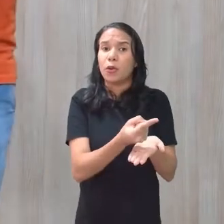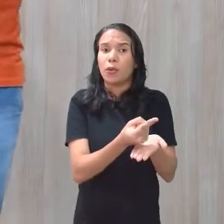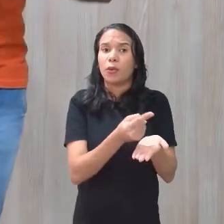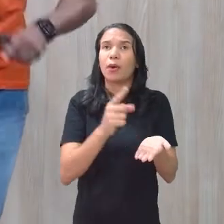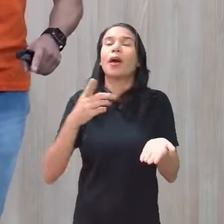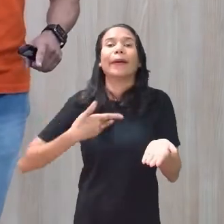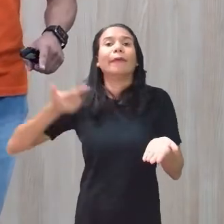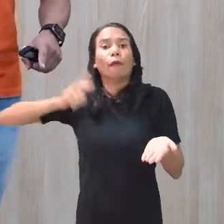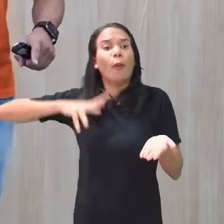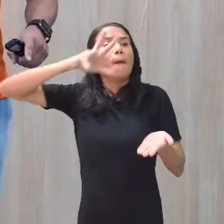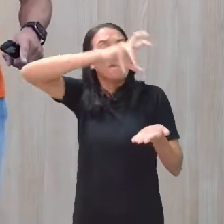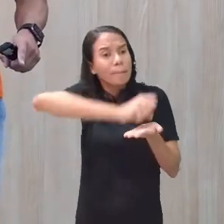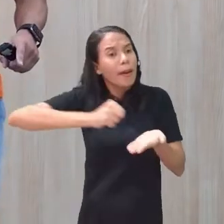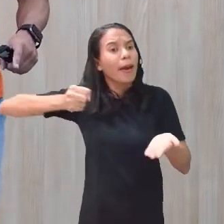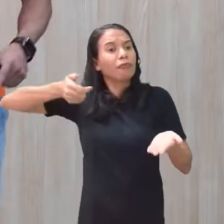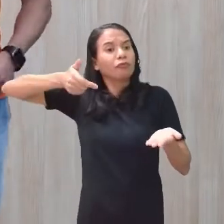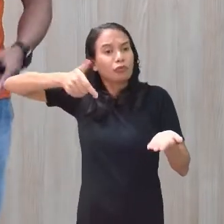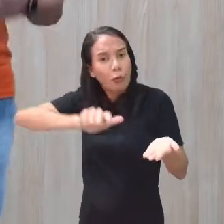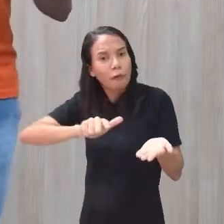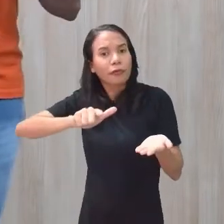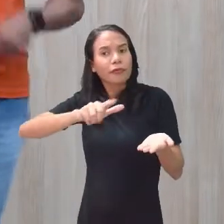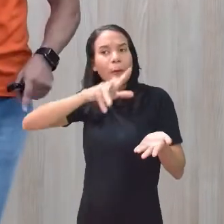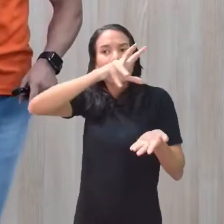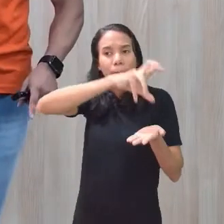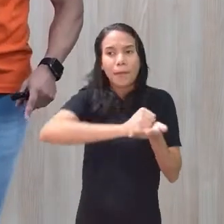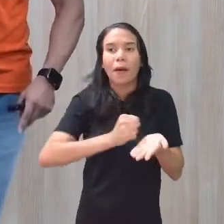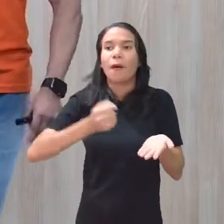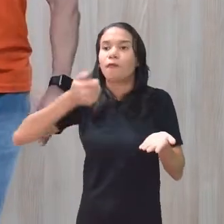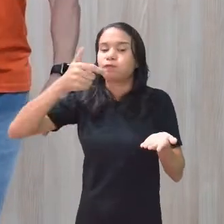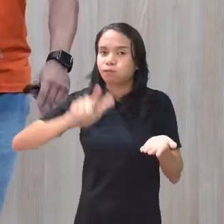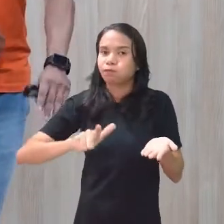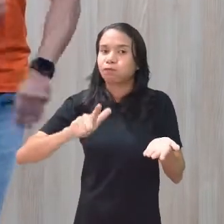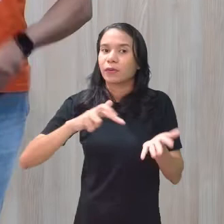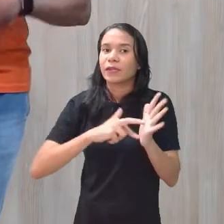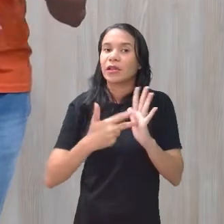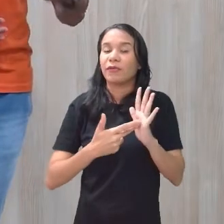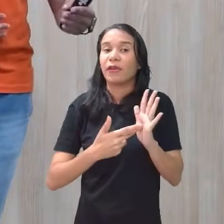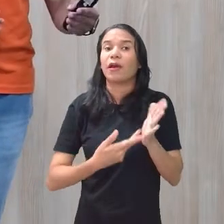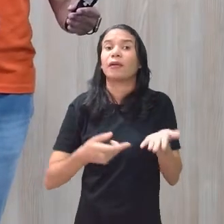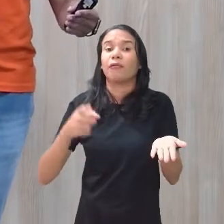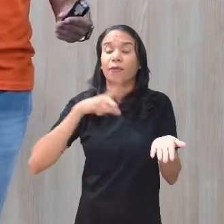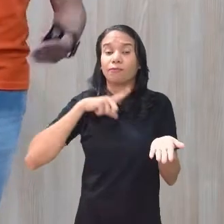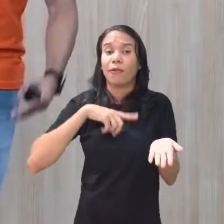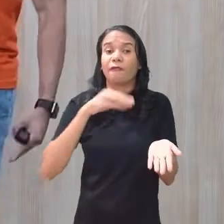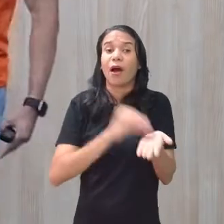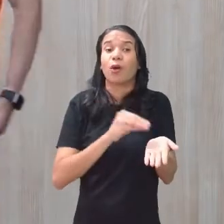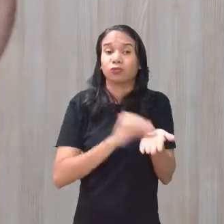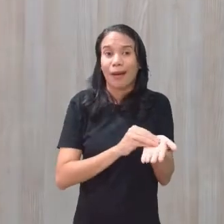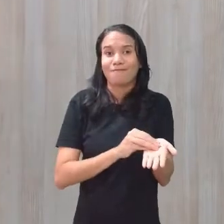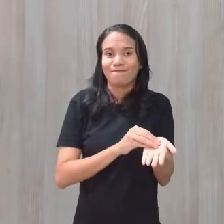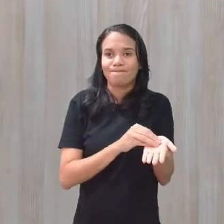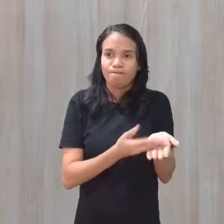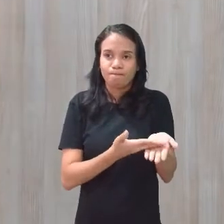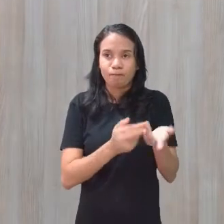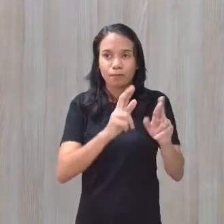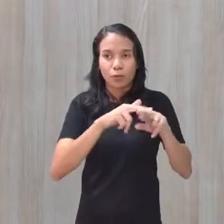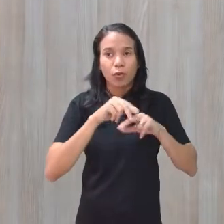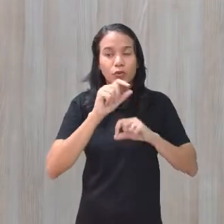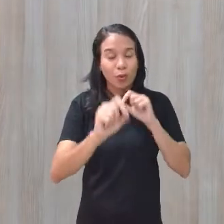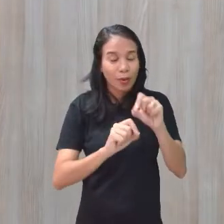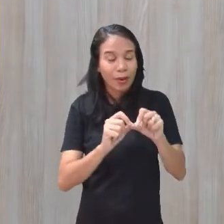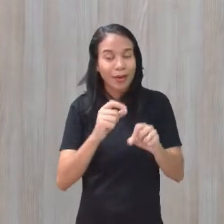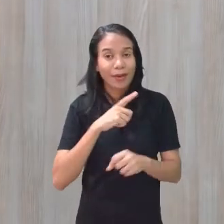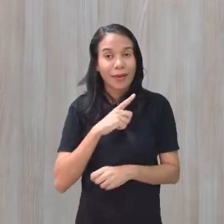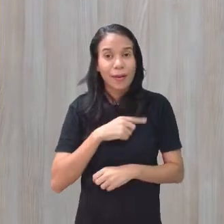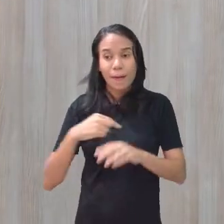outro saque, certo? Então, se eu vou fazer outro saque, vai ficar mais negativo ainda, não é isso? Então, o saldo ficou